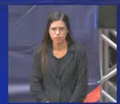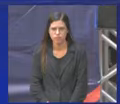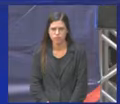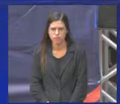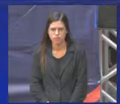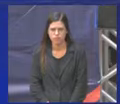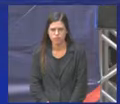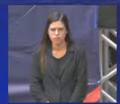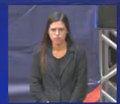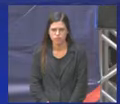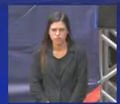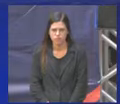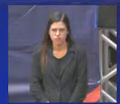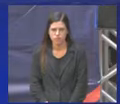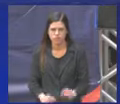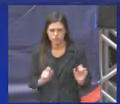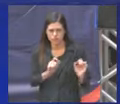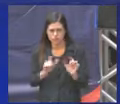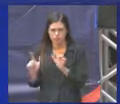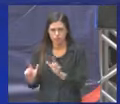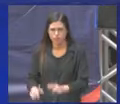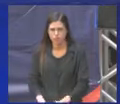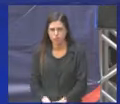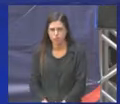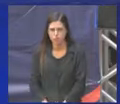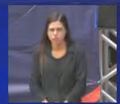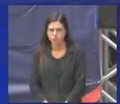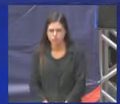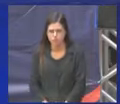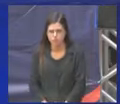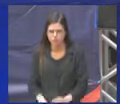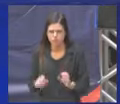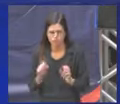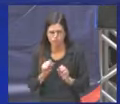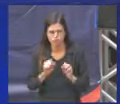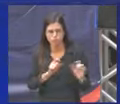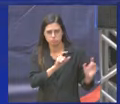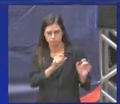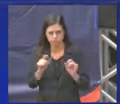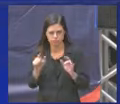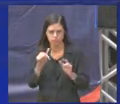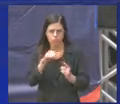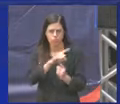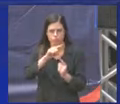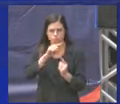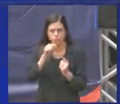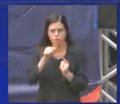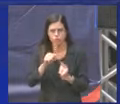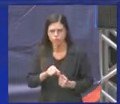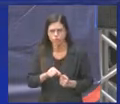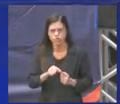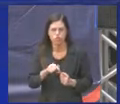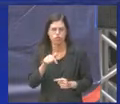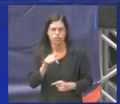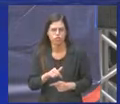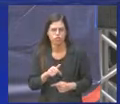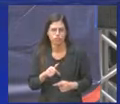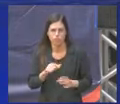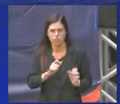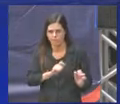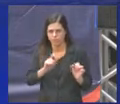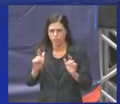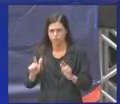diagnóstico. Próximo. Aqui pode ir passando. É um propósito, você definir razões da empresa.